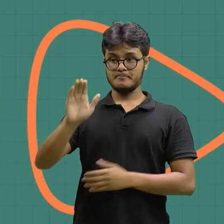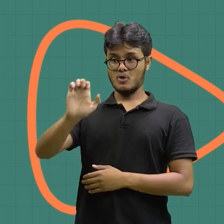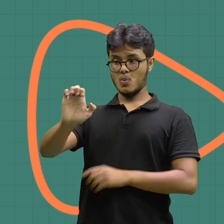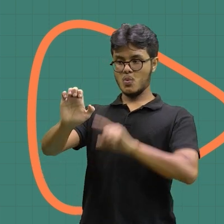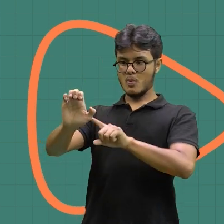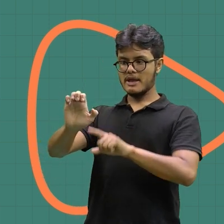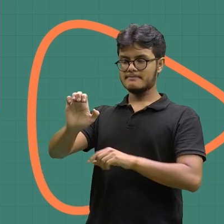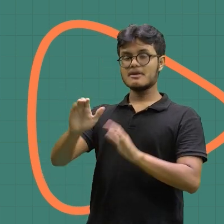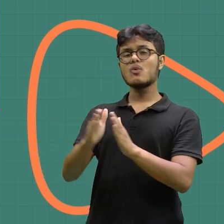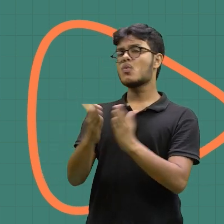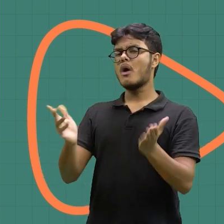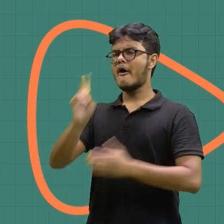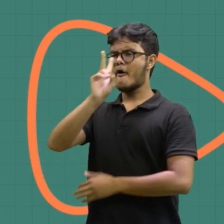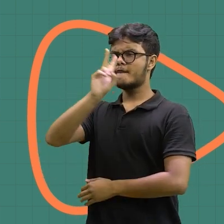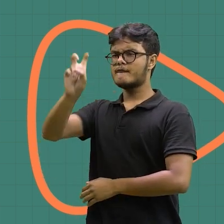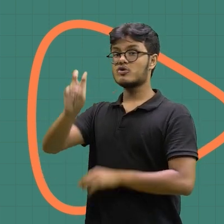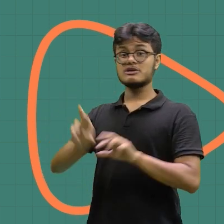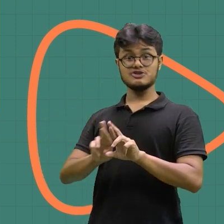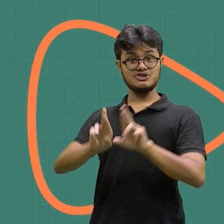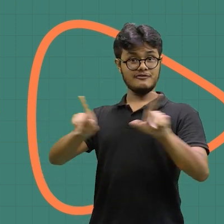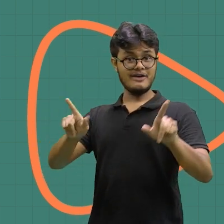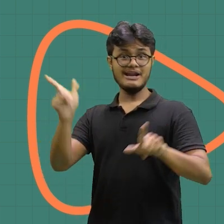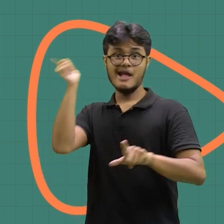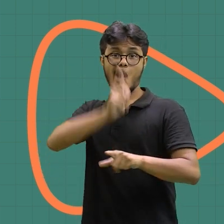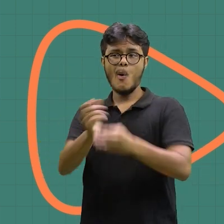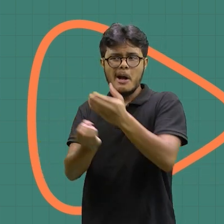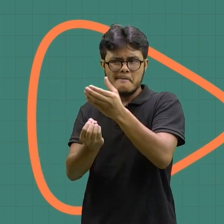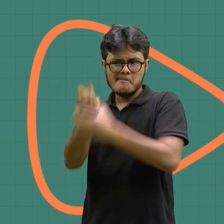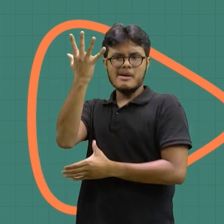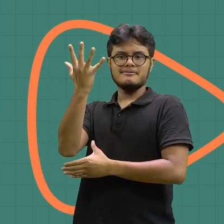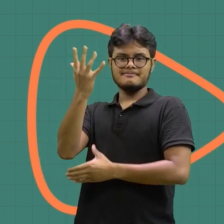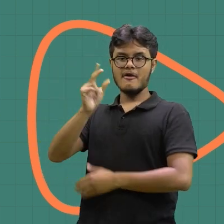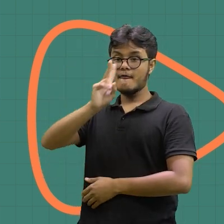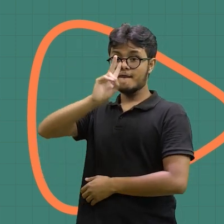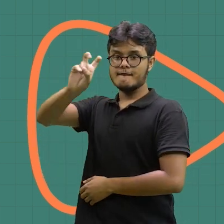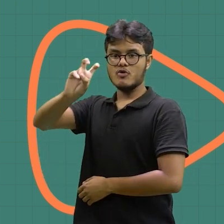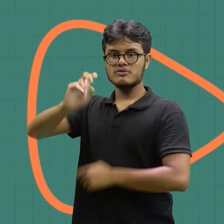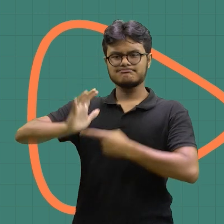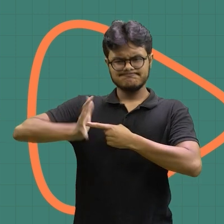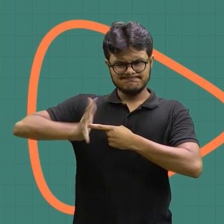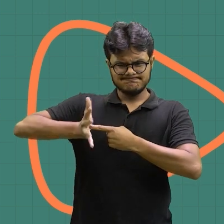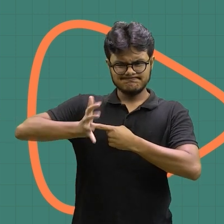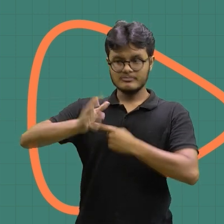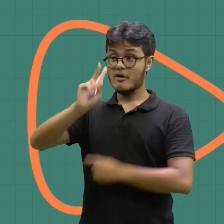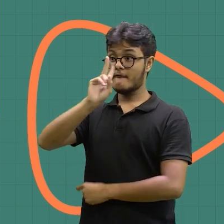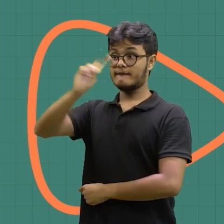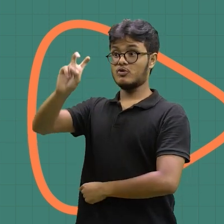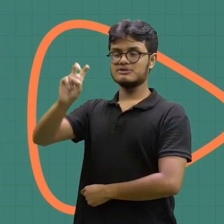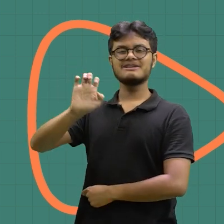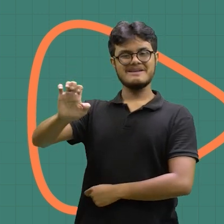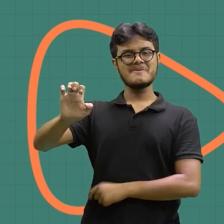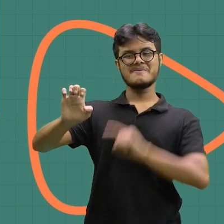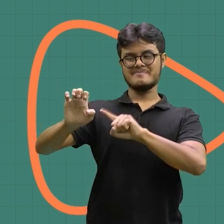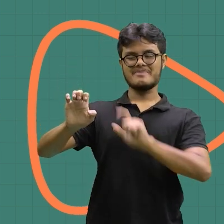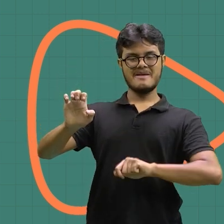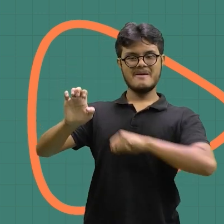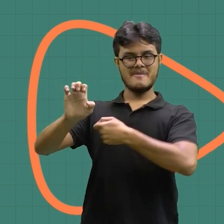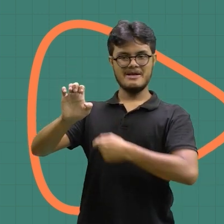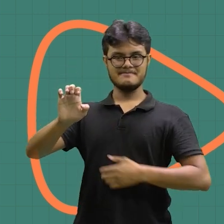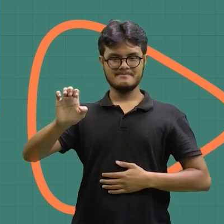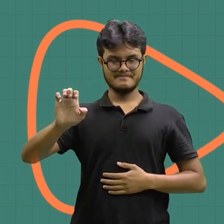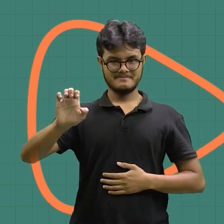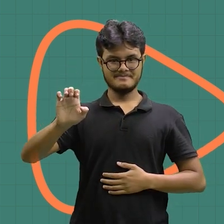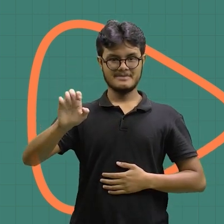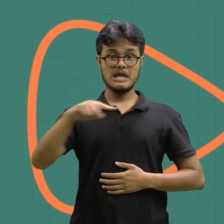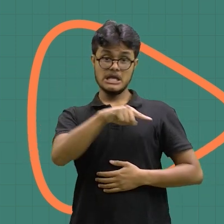que um gerador consegue produzir. Essa é a máxima diferença de potencial, que é a força eletromotriz, e a resistência interna